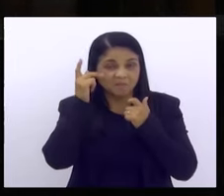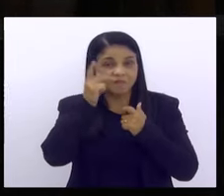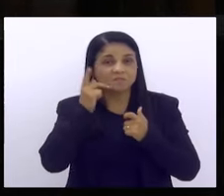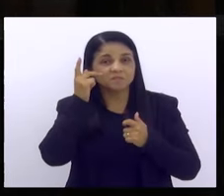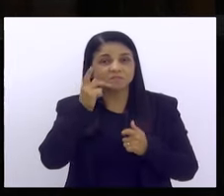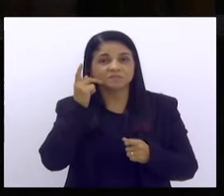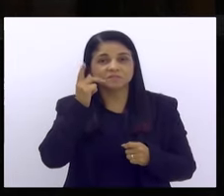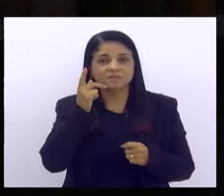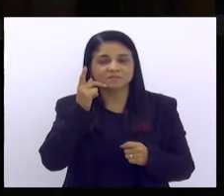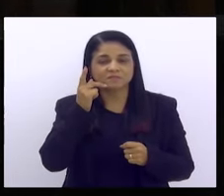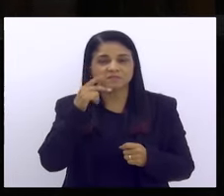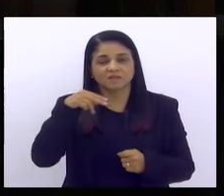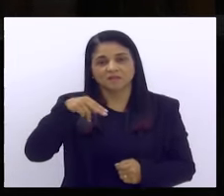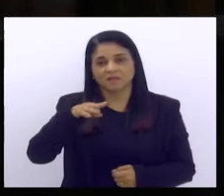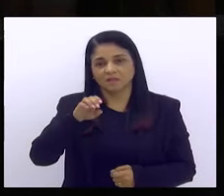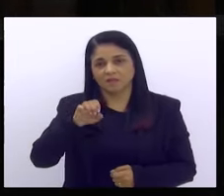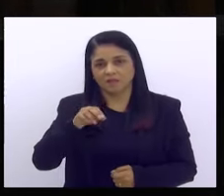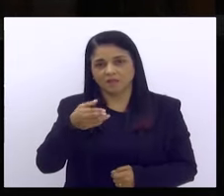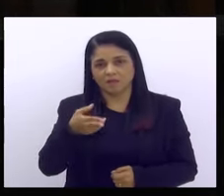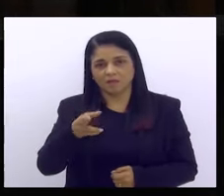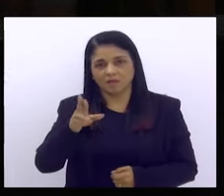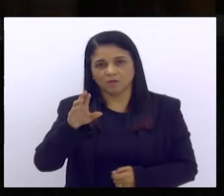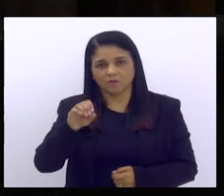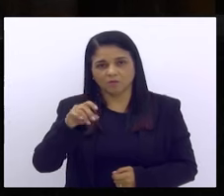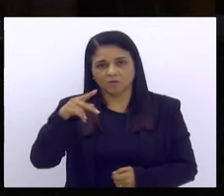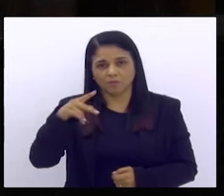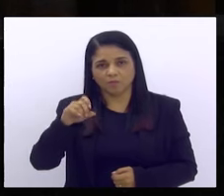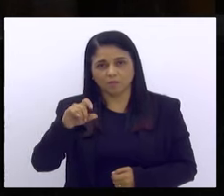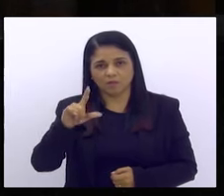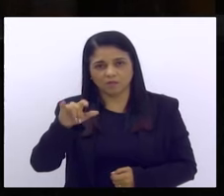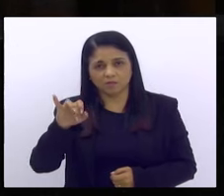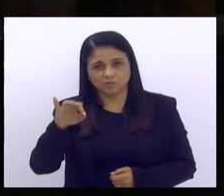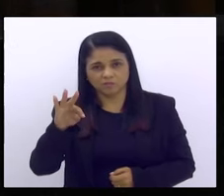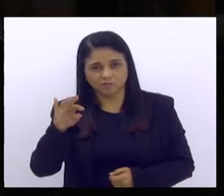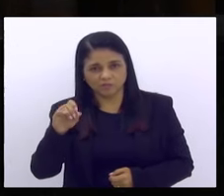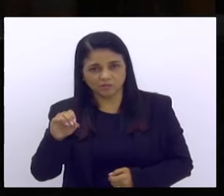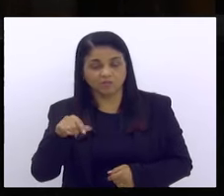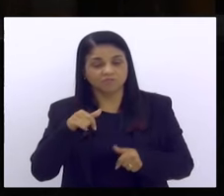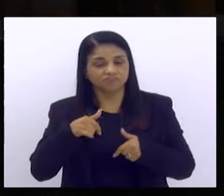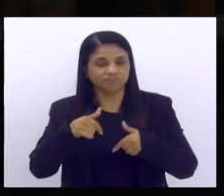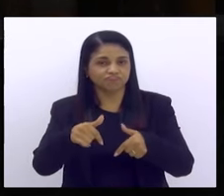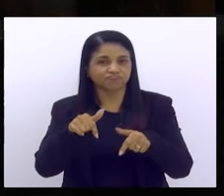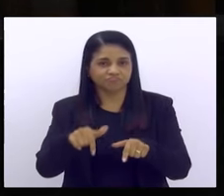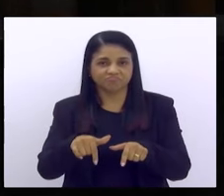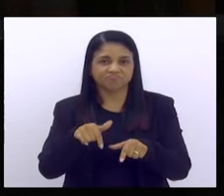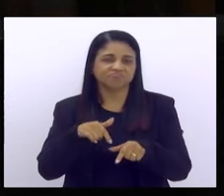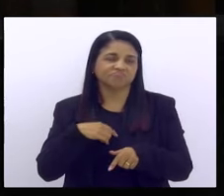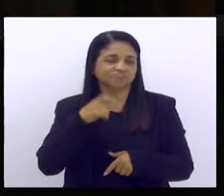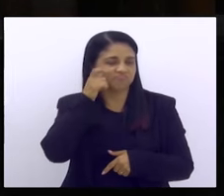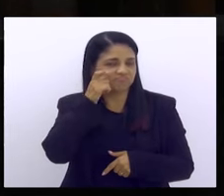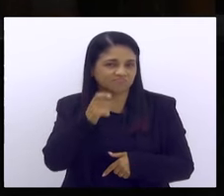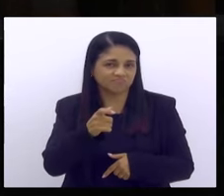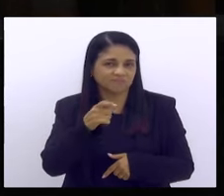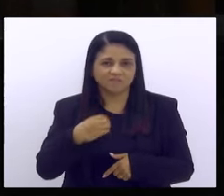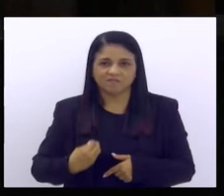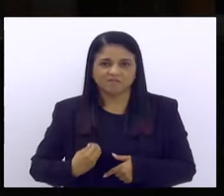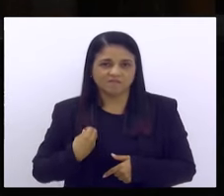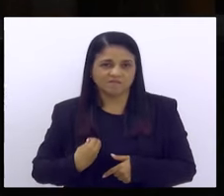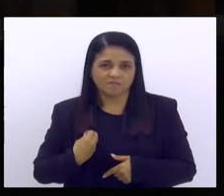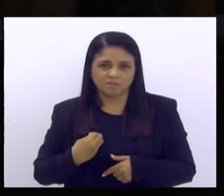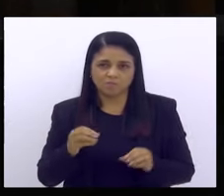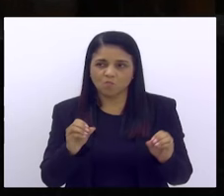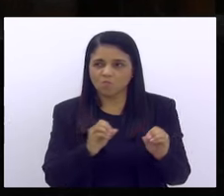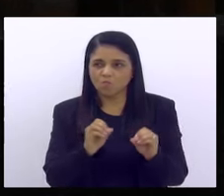política necropolítica instaurada no Rio de Janeiro, para o governador, não interessa a vida de